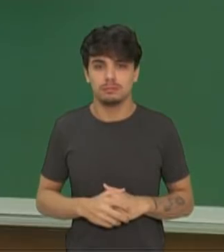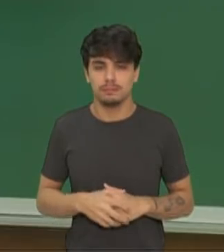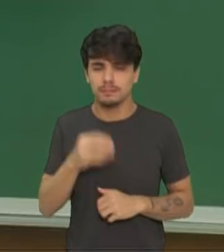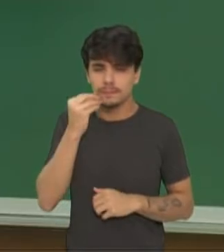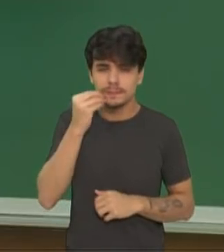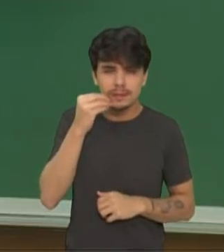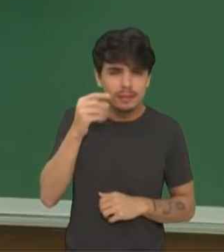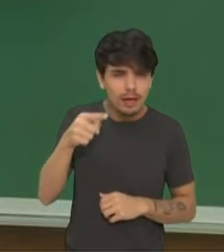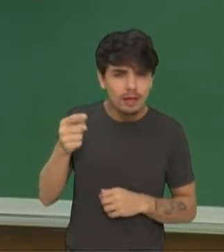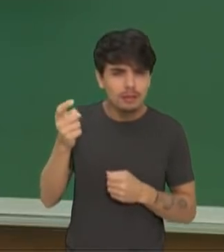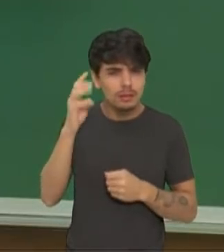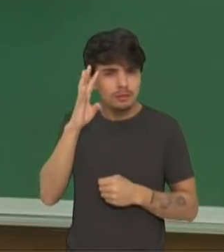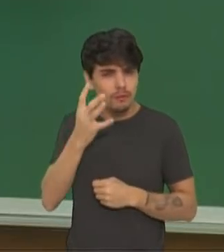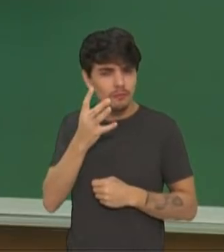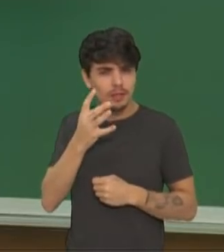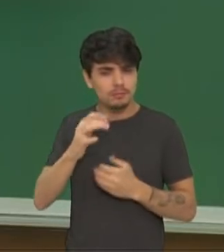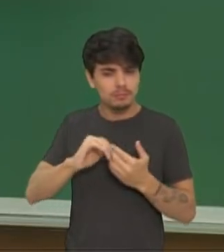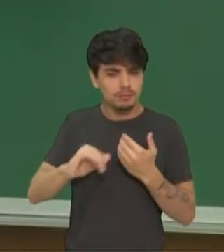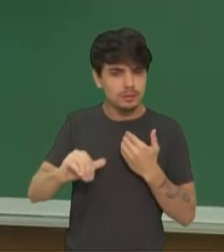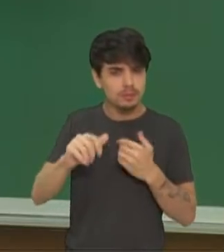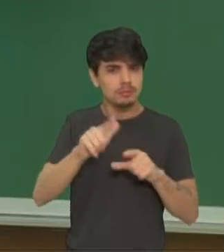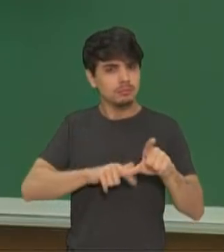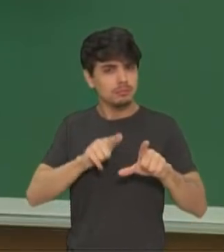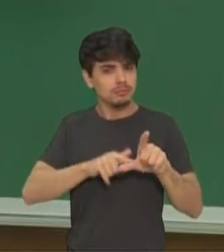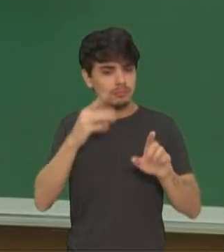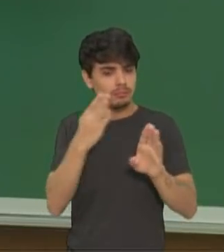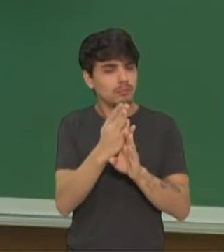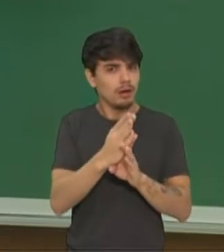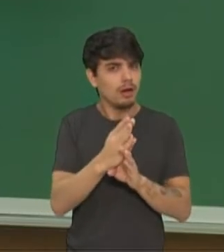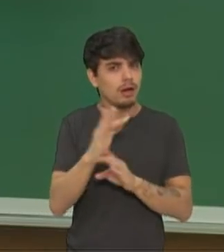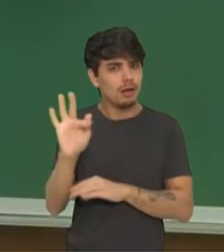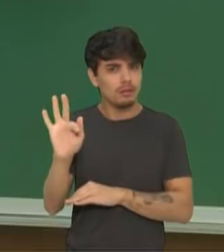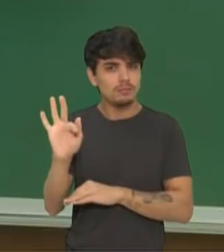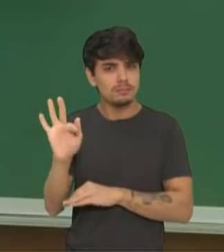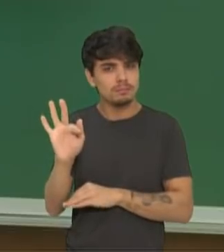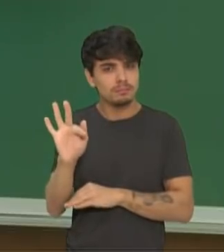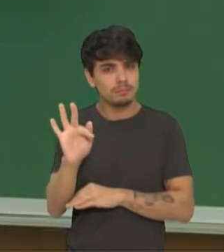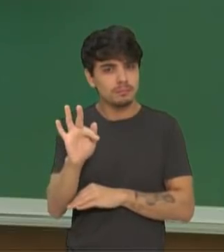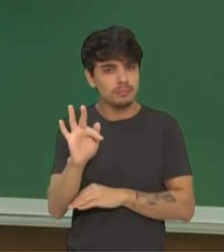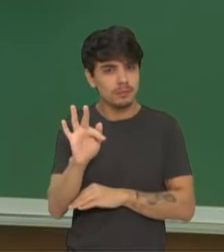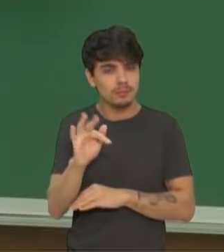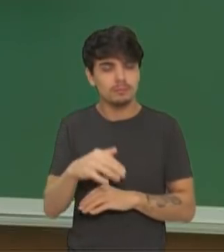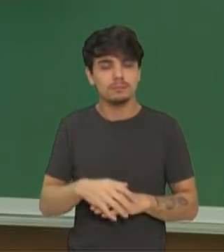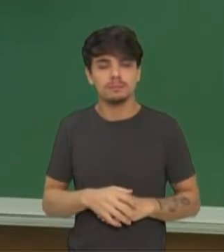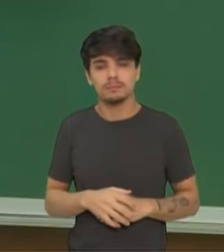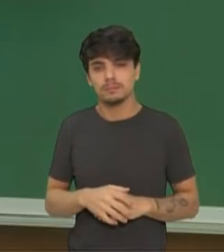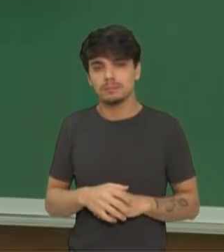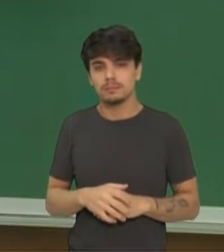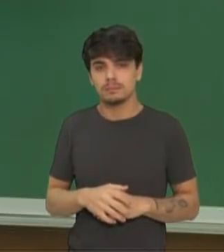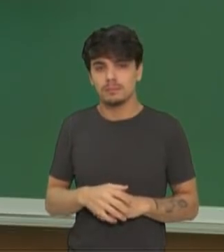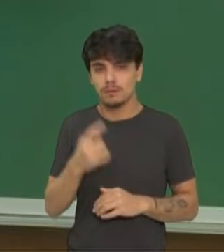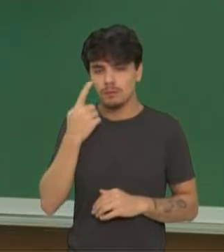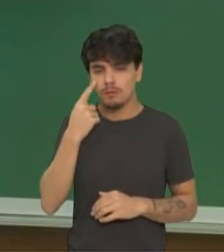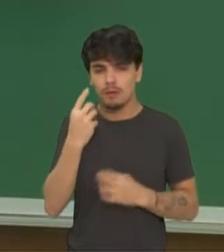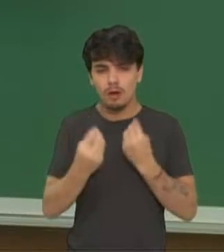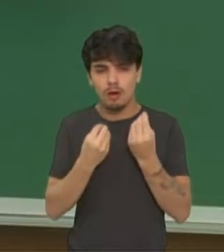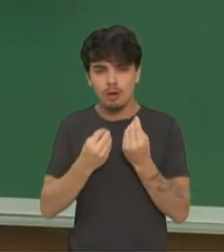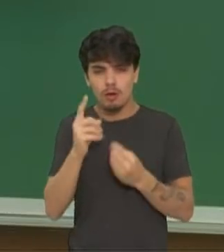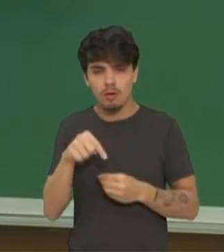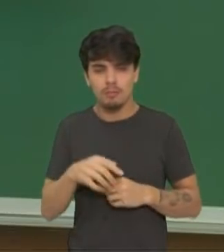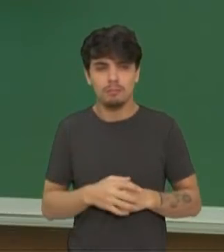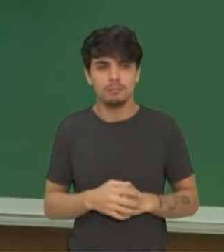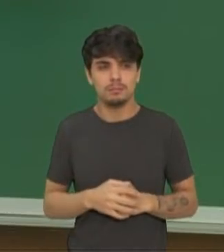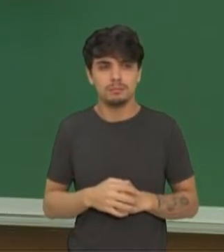Tentaram resolver? Isolando a incógnita F da unidade de medida de temperatura Fahrenheit. Vamos ver então como é que fica? Vamos